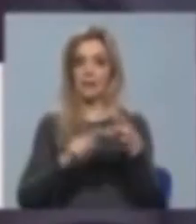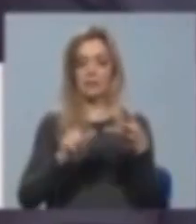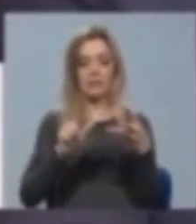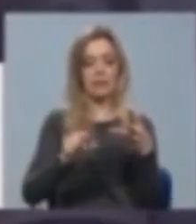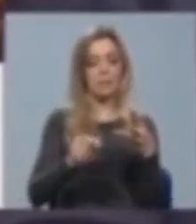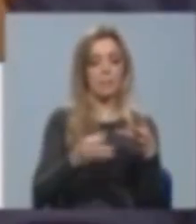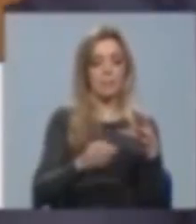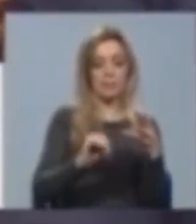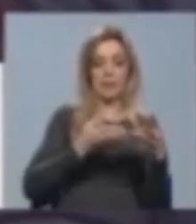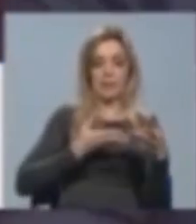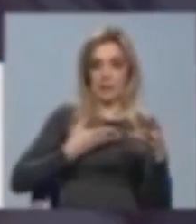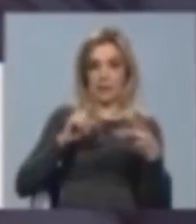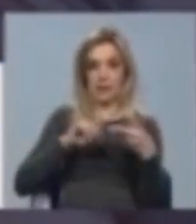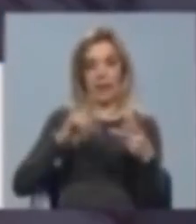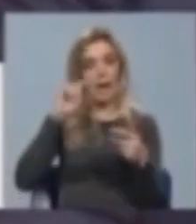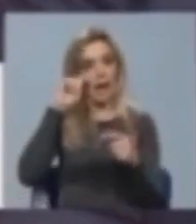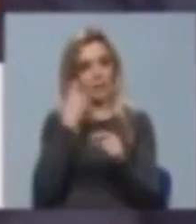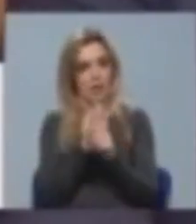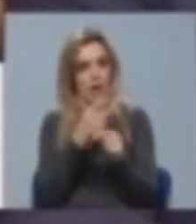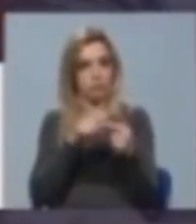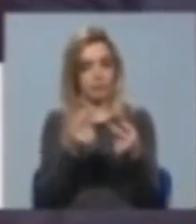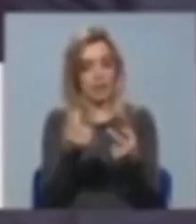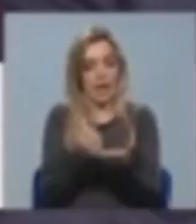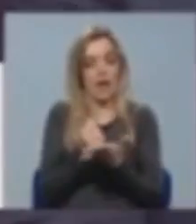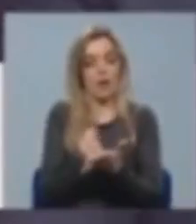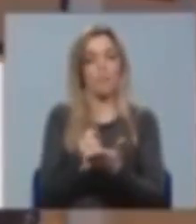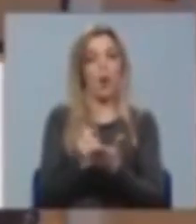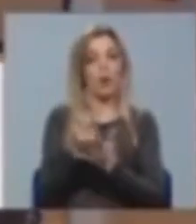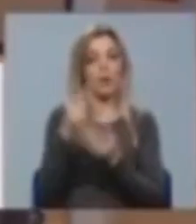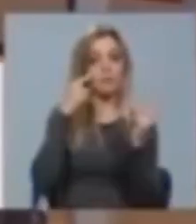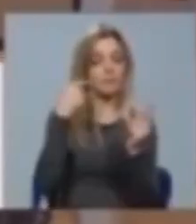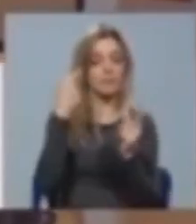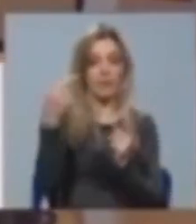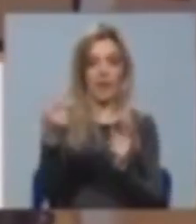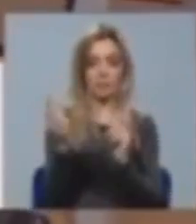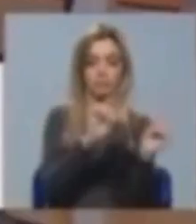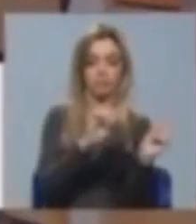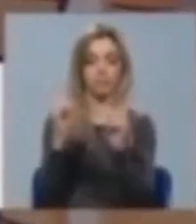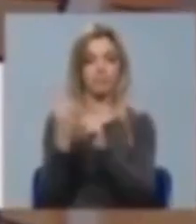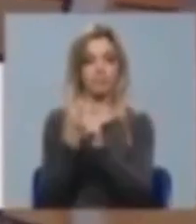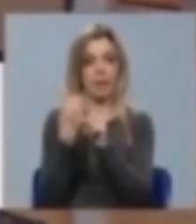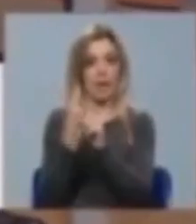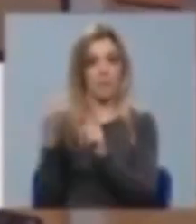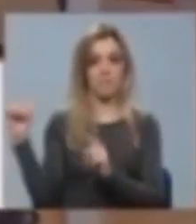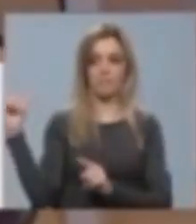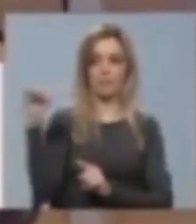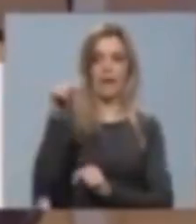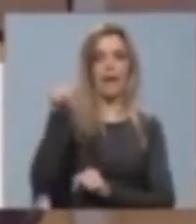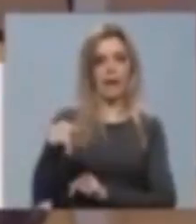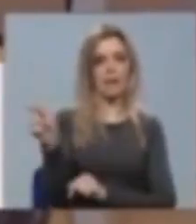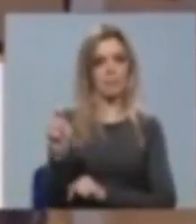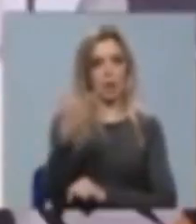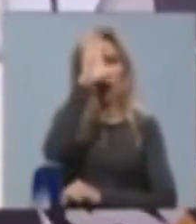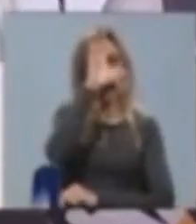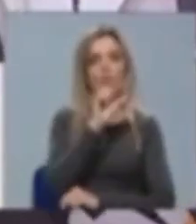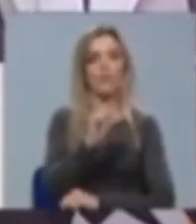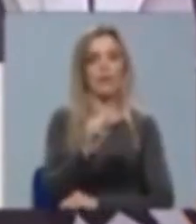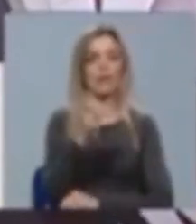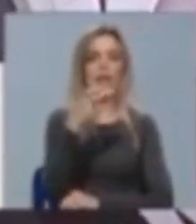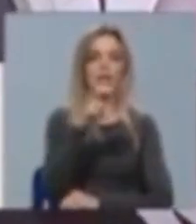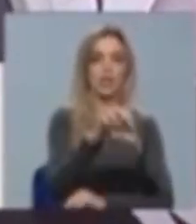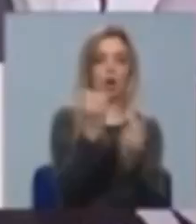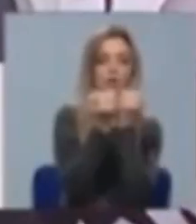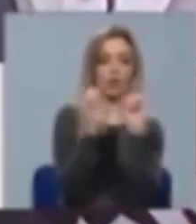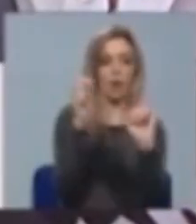de revisão do subsídio de mobilidade e ainda este mês os governos das regiões autónomas serão ouvidos. Nesta